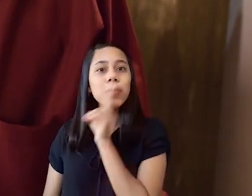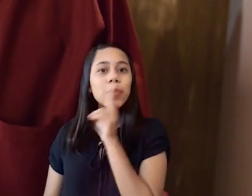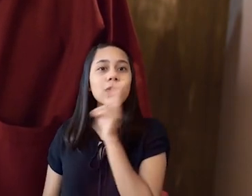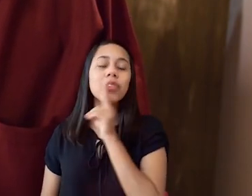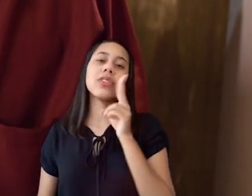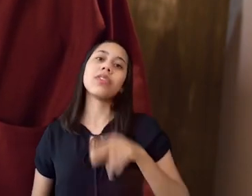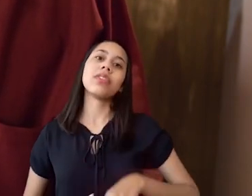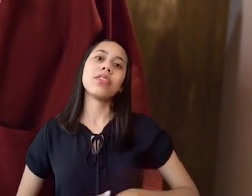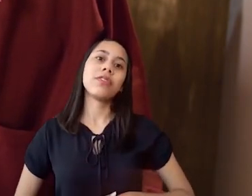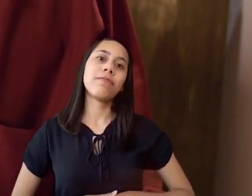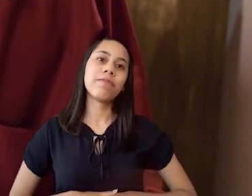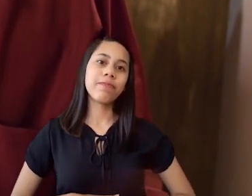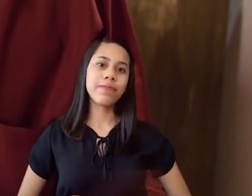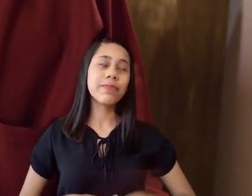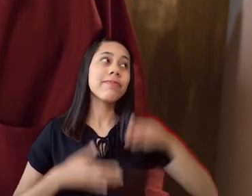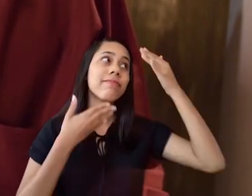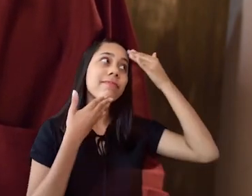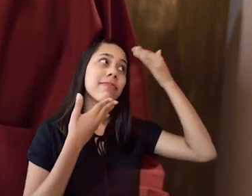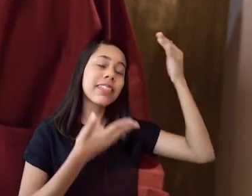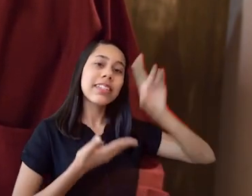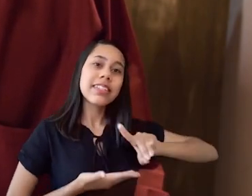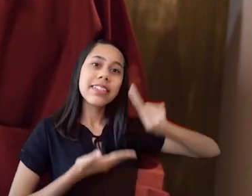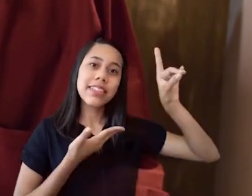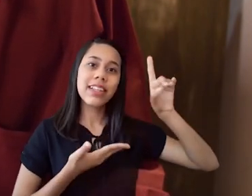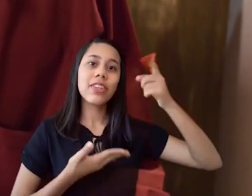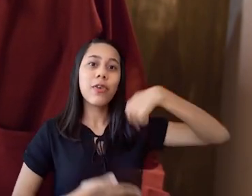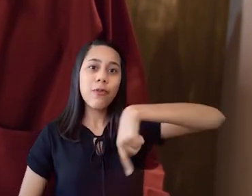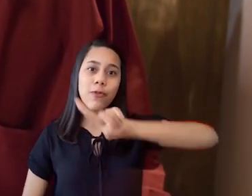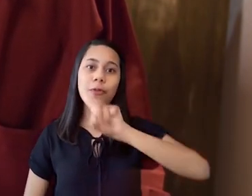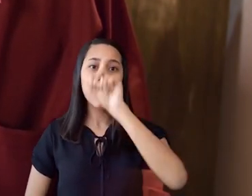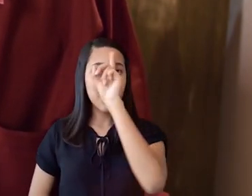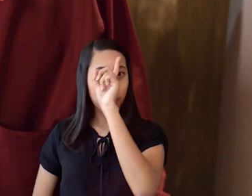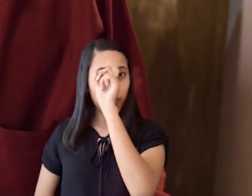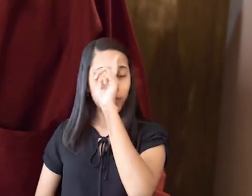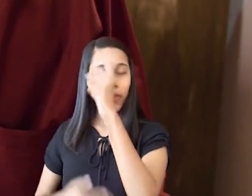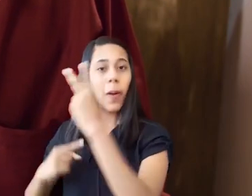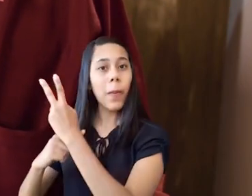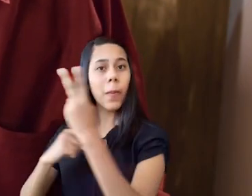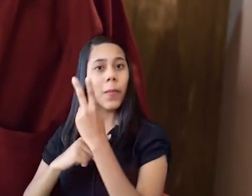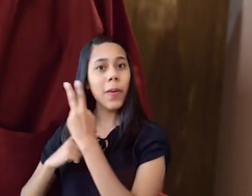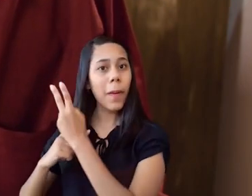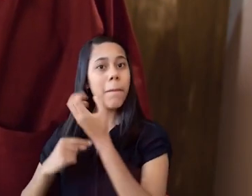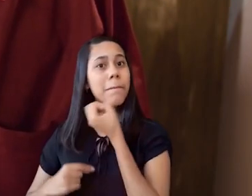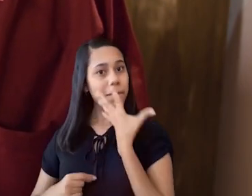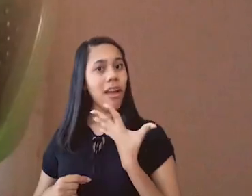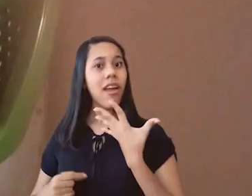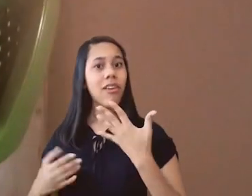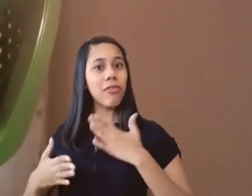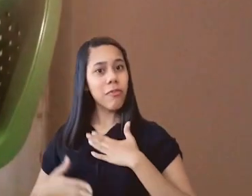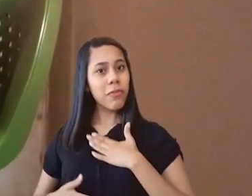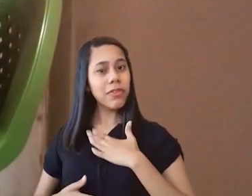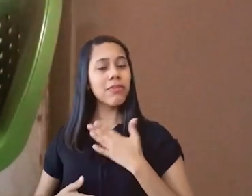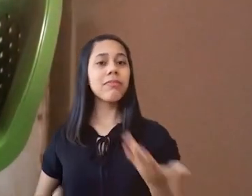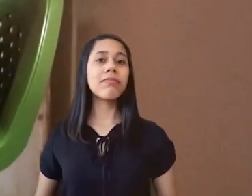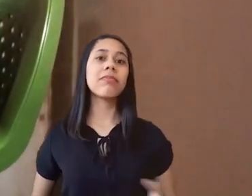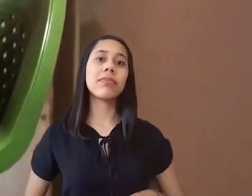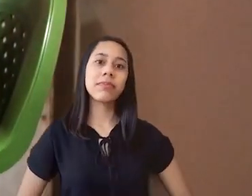ser internado. Como eu disse, graças a Deus, fui internado e fui bem recebido, bem tratado.